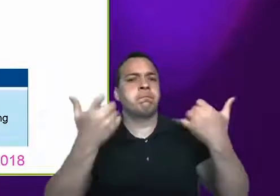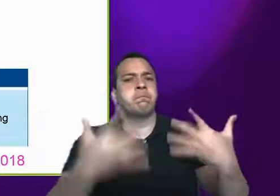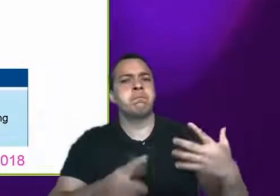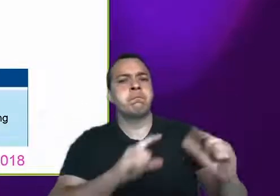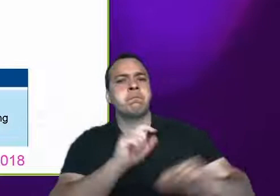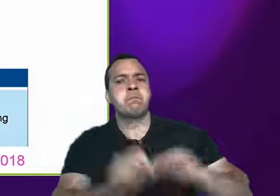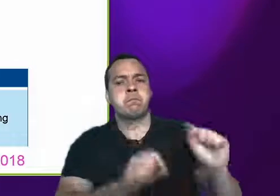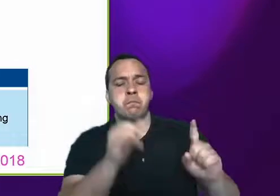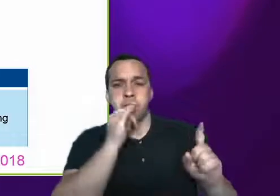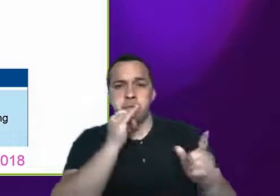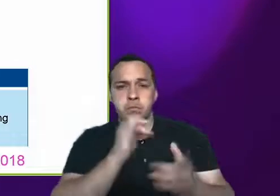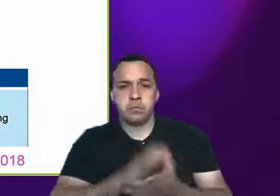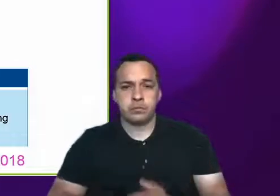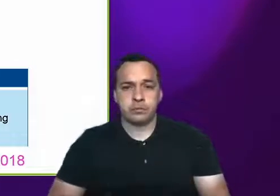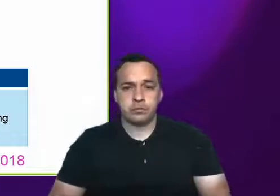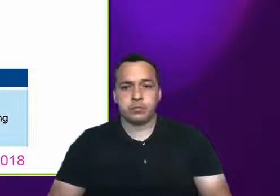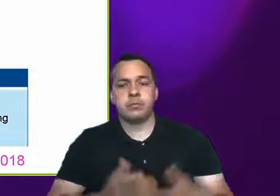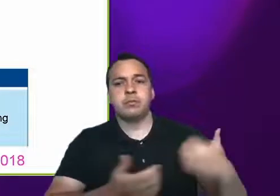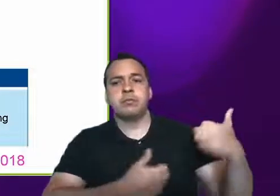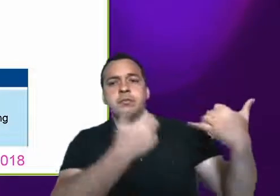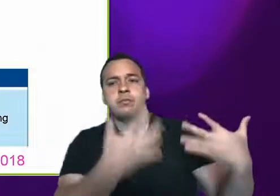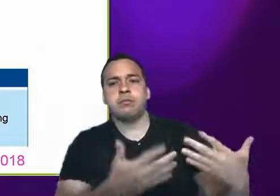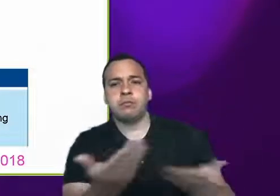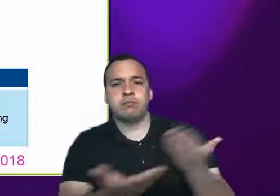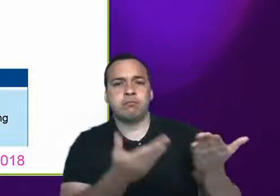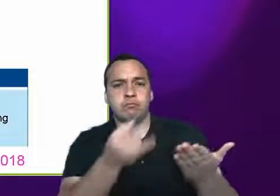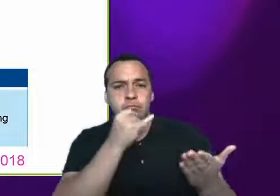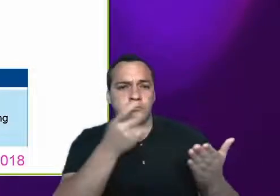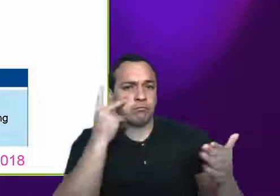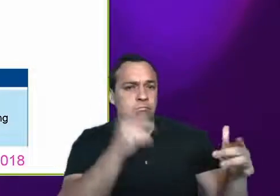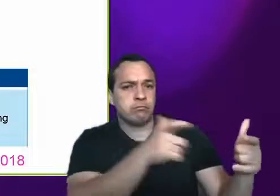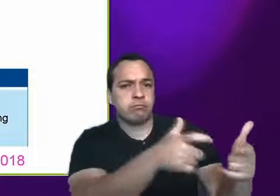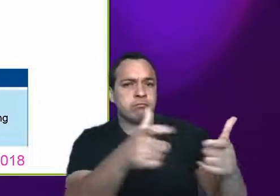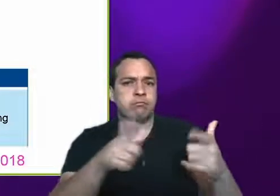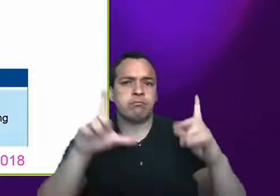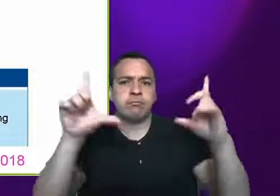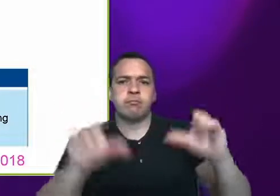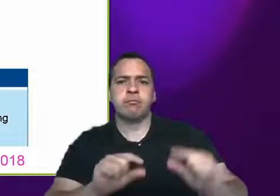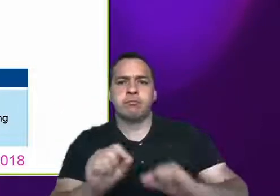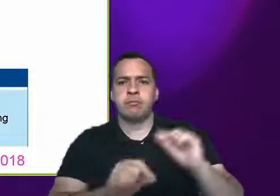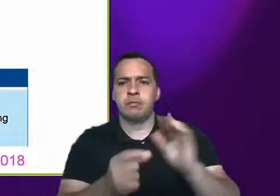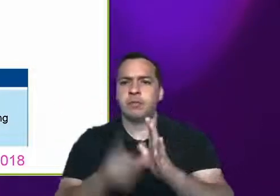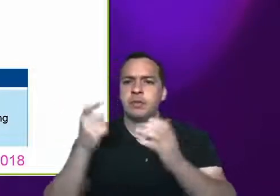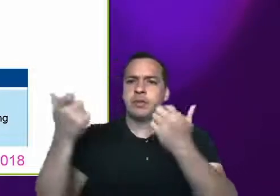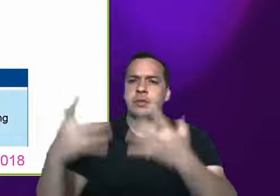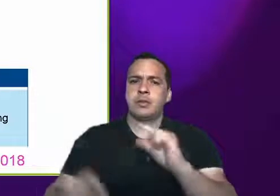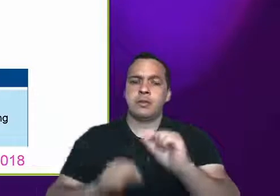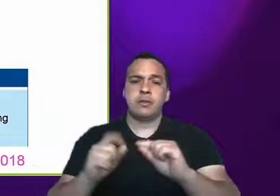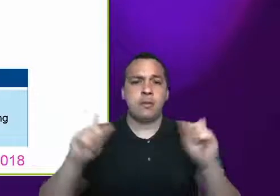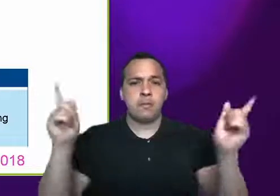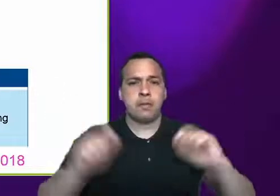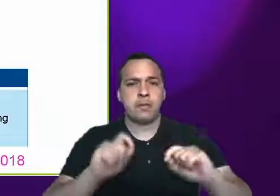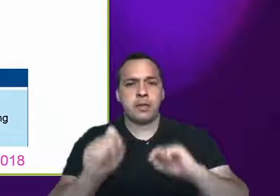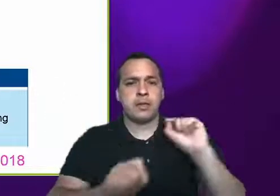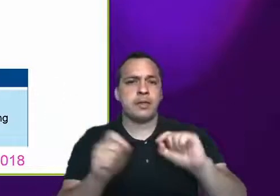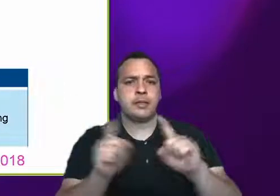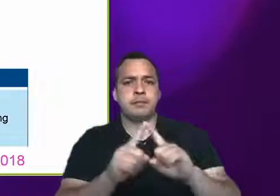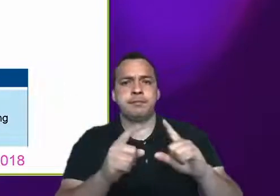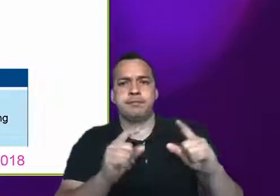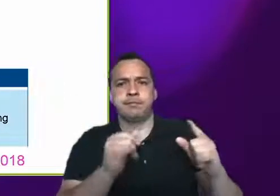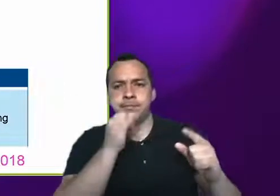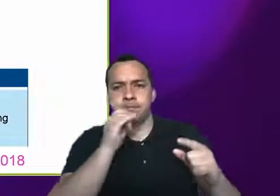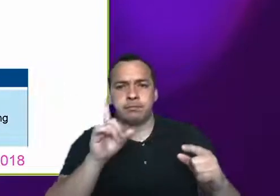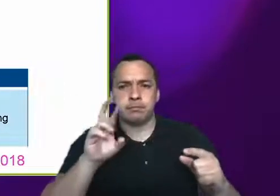dos últimos anos explicam que a terapia locorregional consegue reduzir, como mencionei já antes,